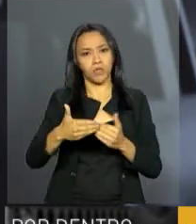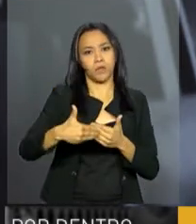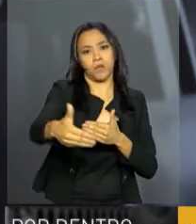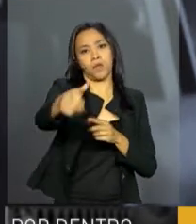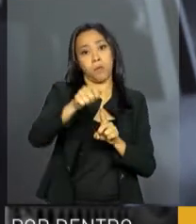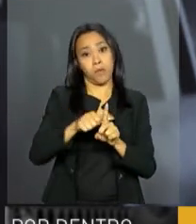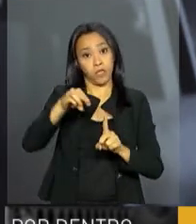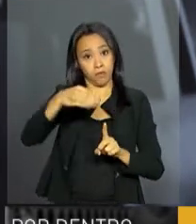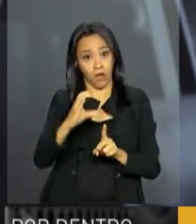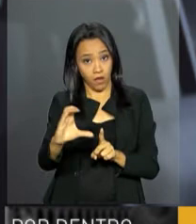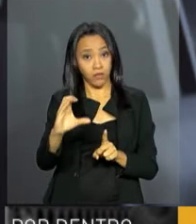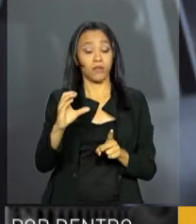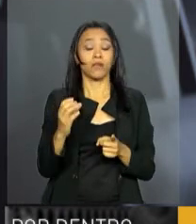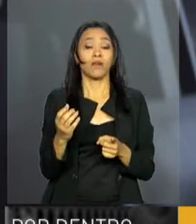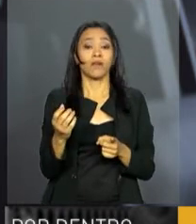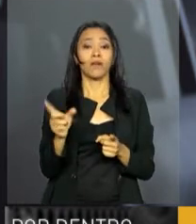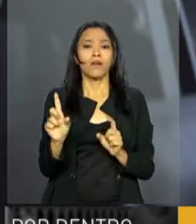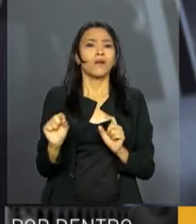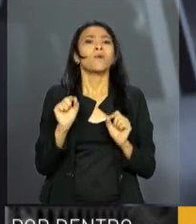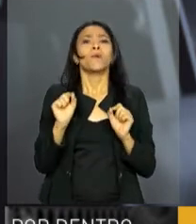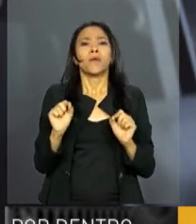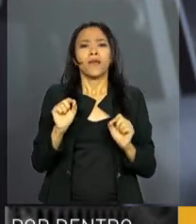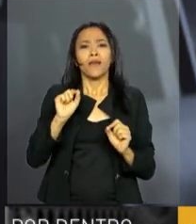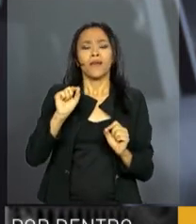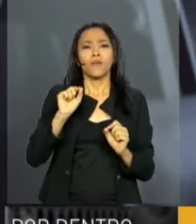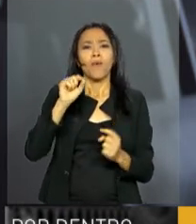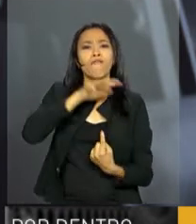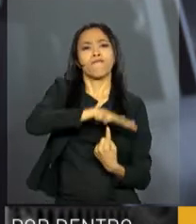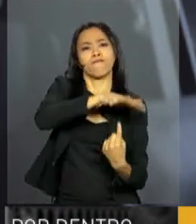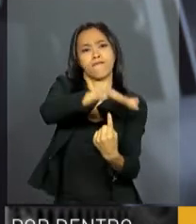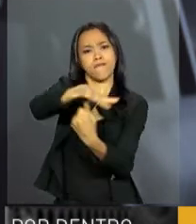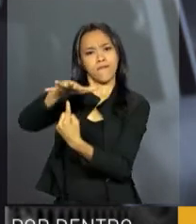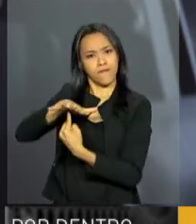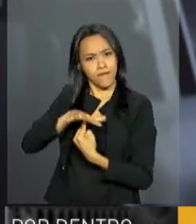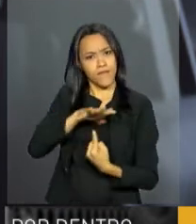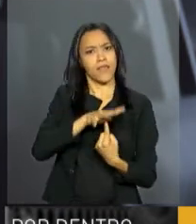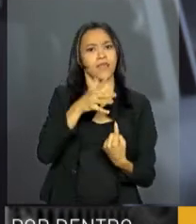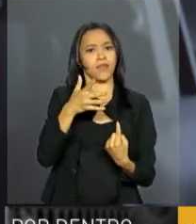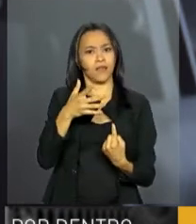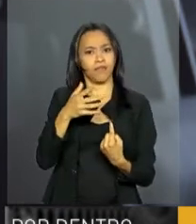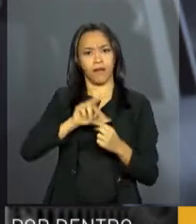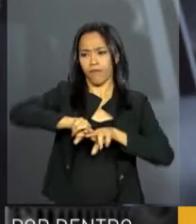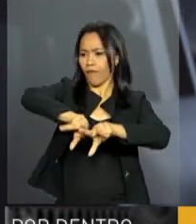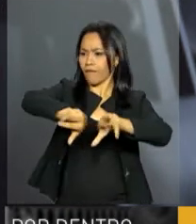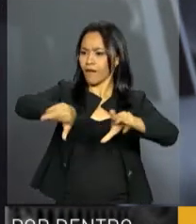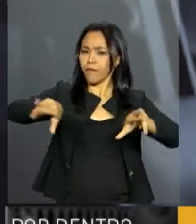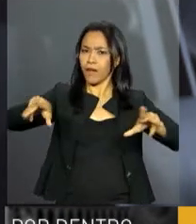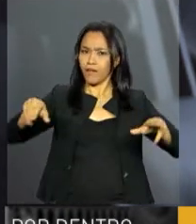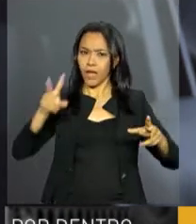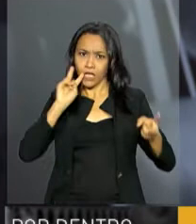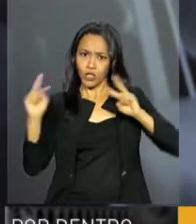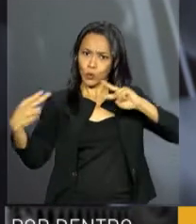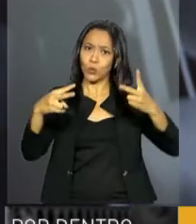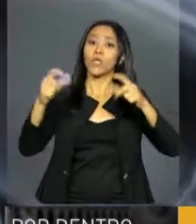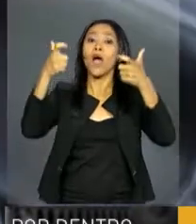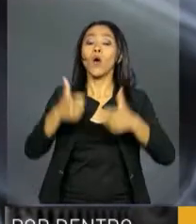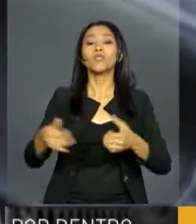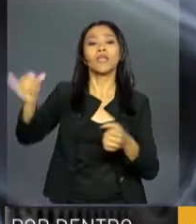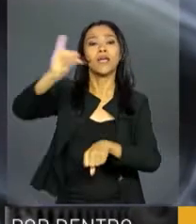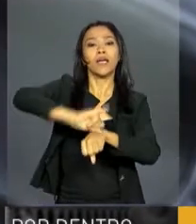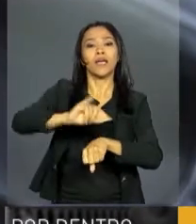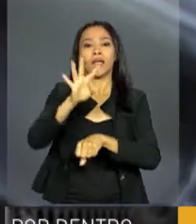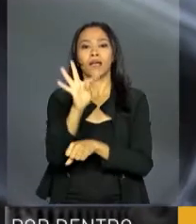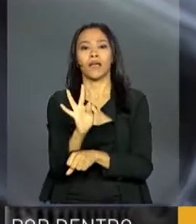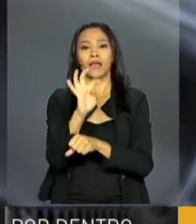futuro dentro de uma feira de grande significado para as indústrias criativas na cidade mostra no texas já